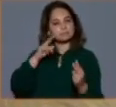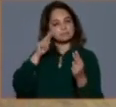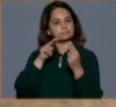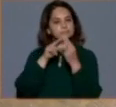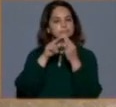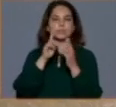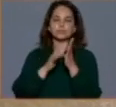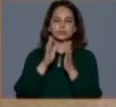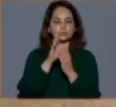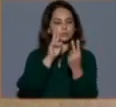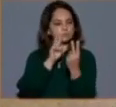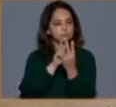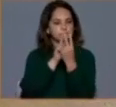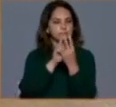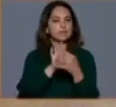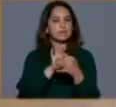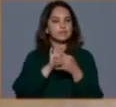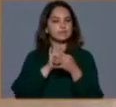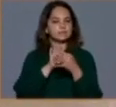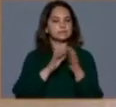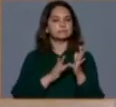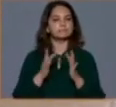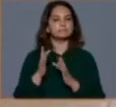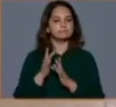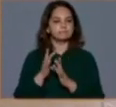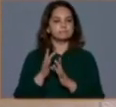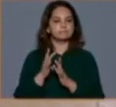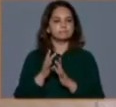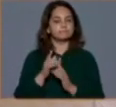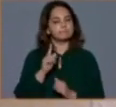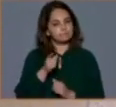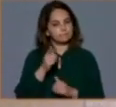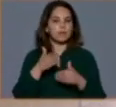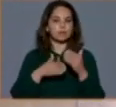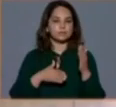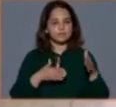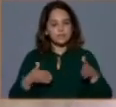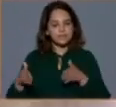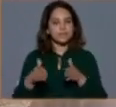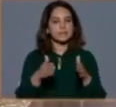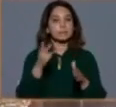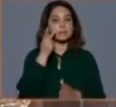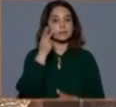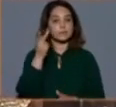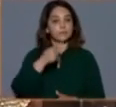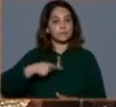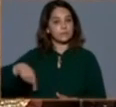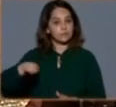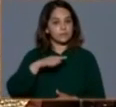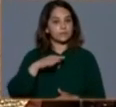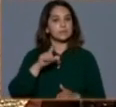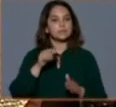para estabelecer relação com Ele. Assim sucede com o caminho da nossa vida, com o caminho